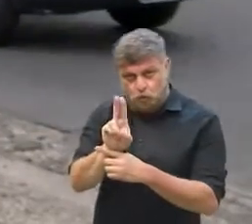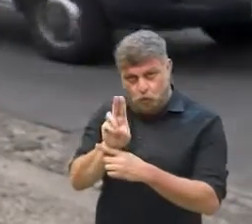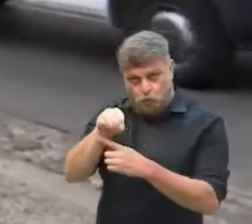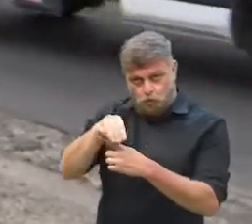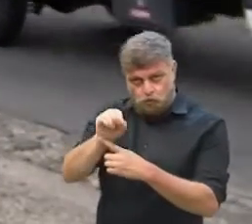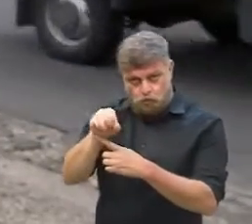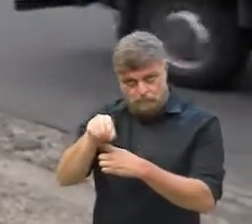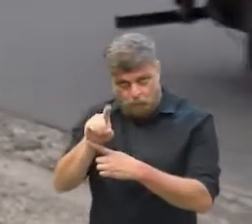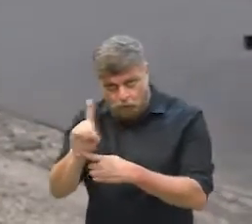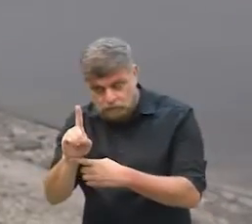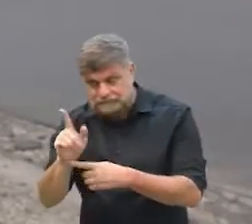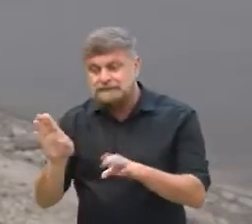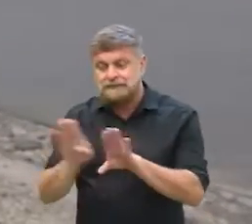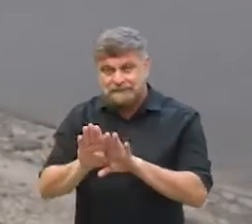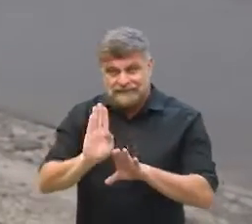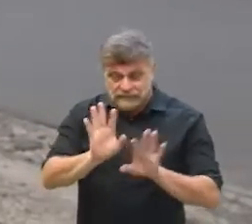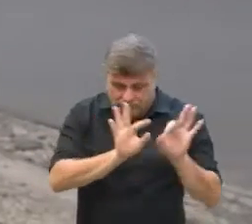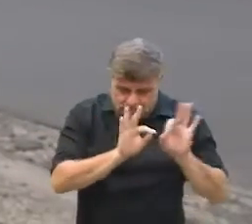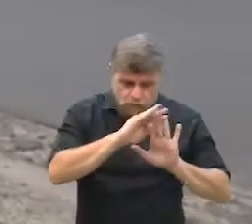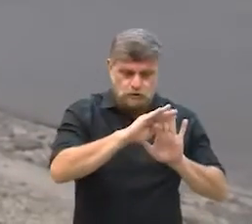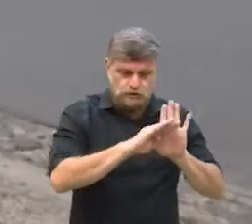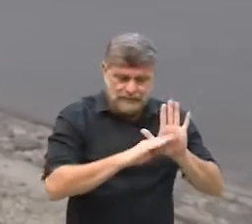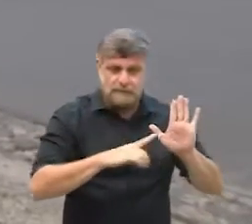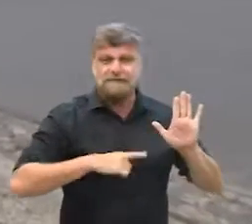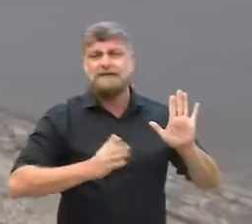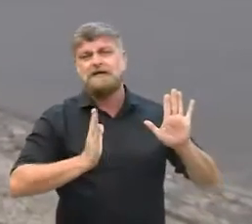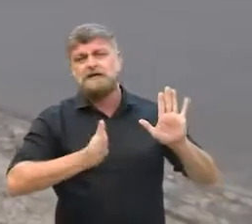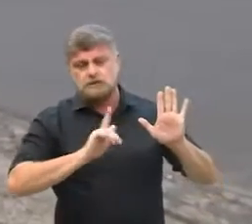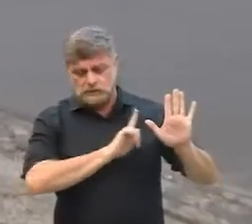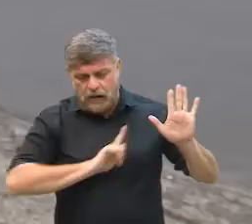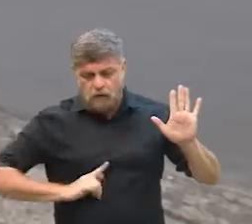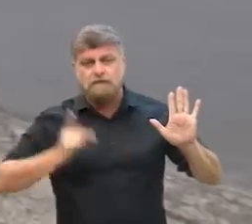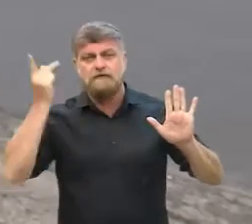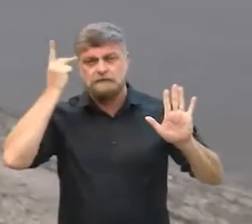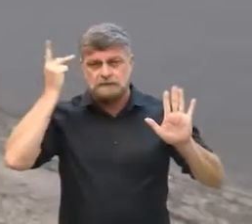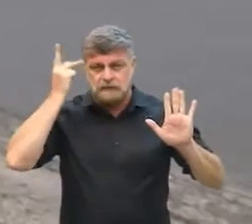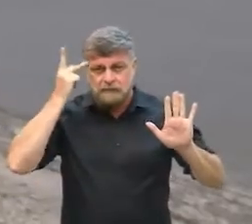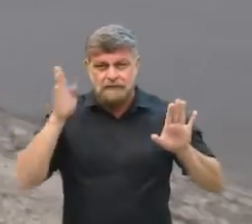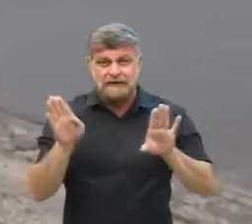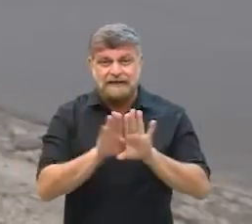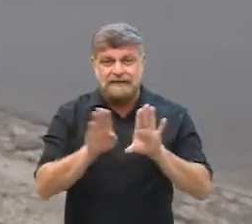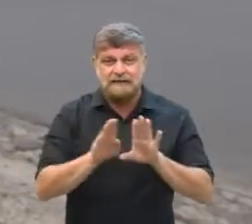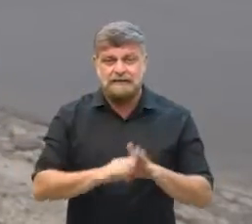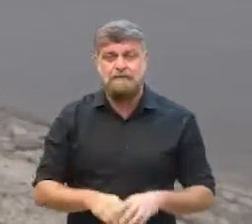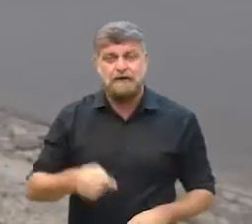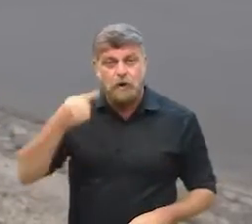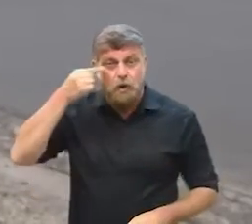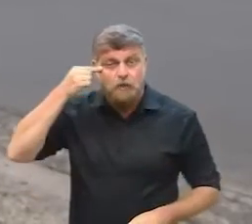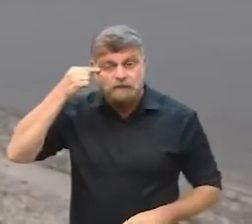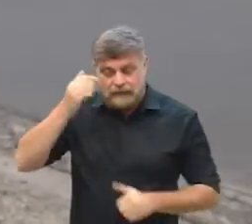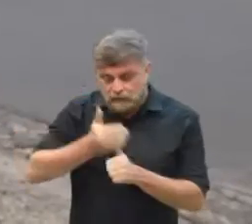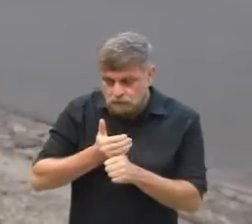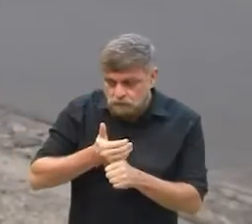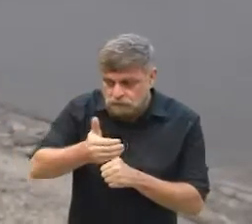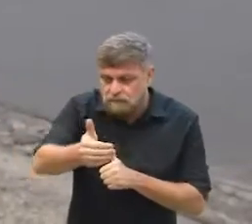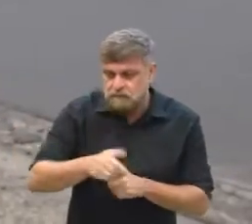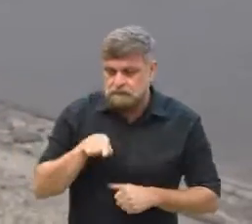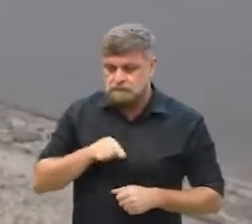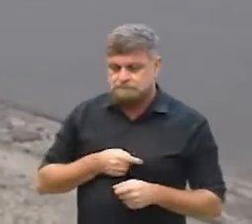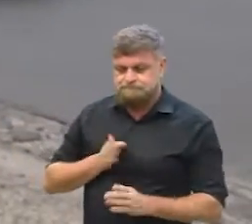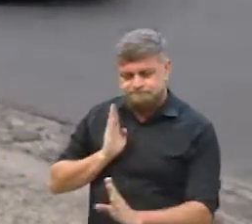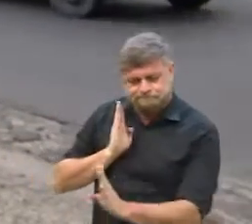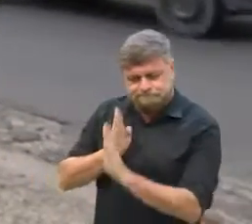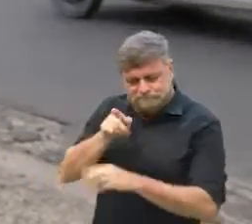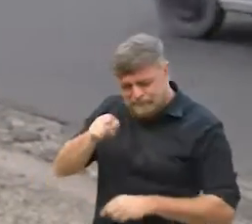recebeu, inclusive, tem projetos do governo do estado, e o governador, no início do seu mandato, classificou